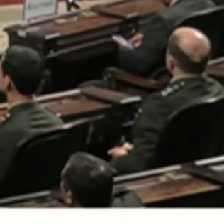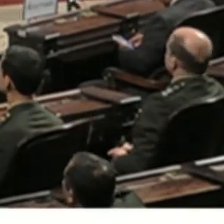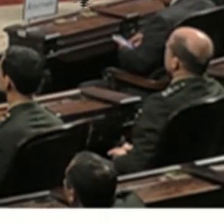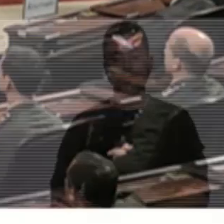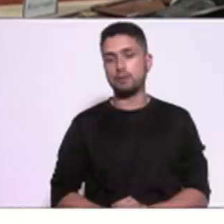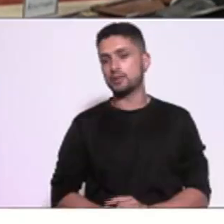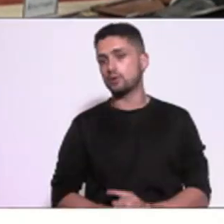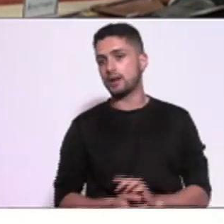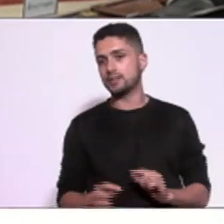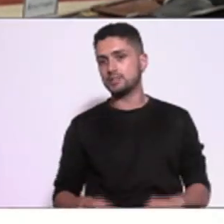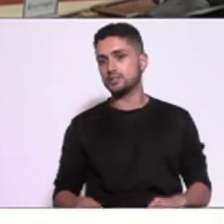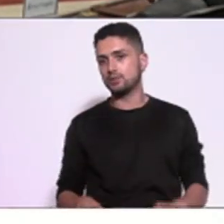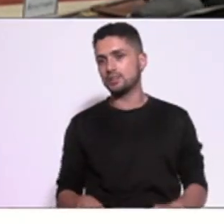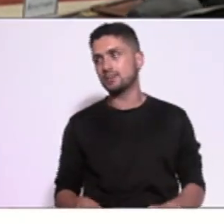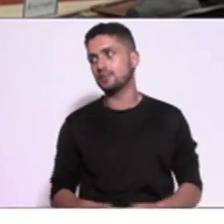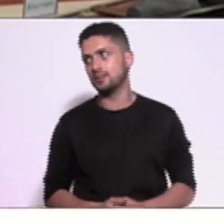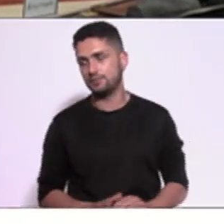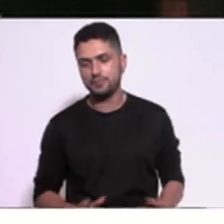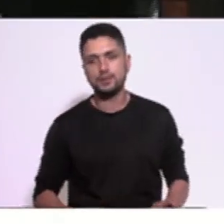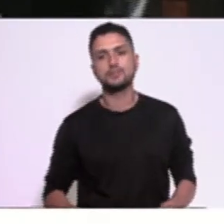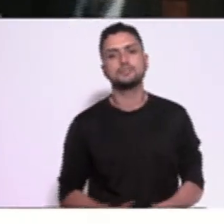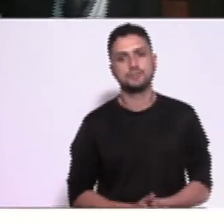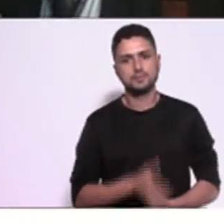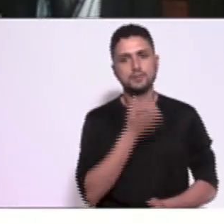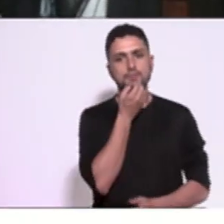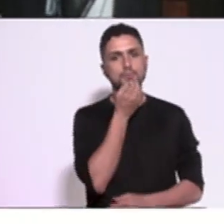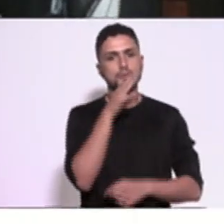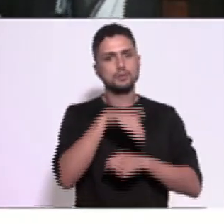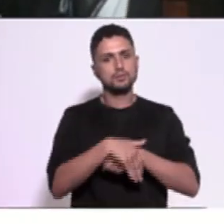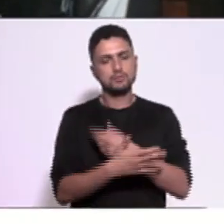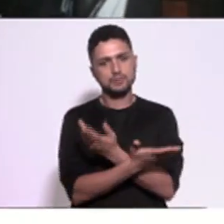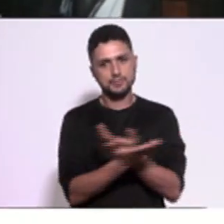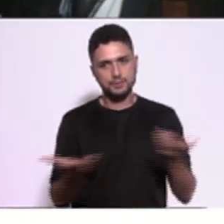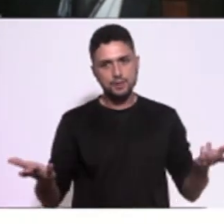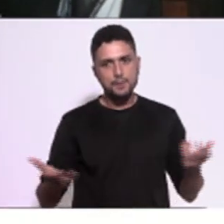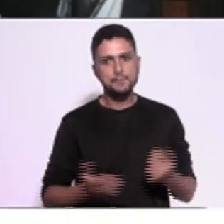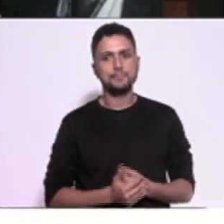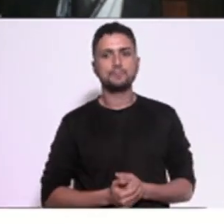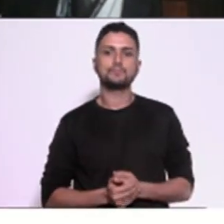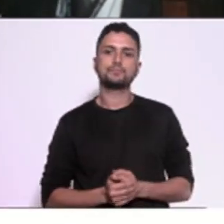Boa noite a todas e a todos.